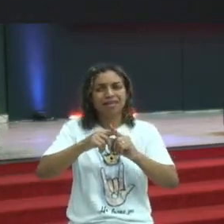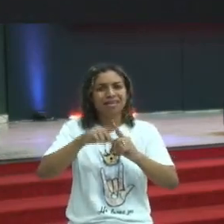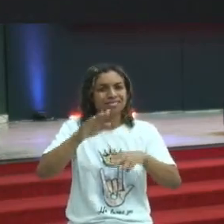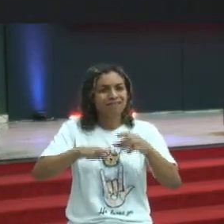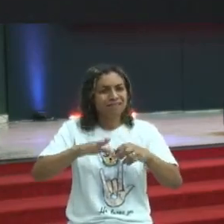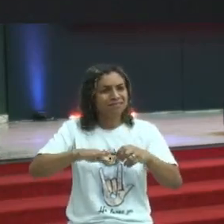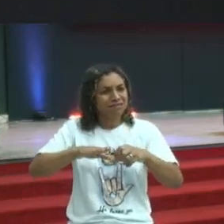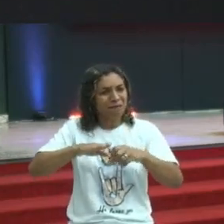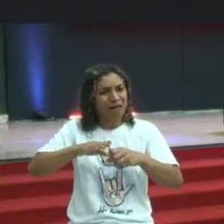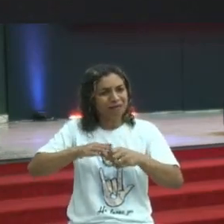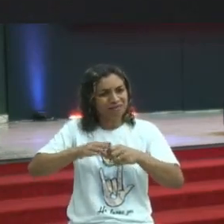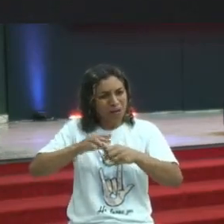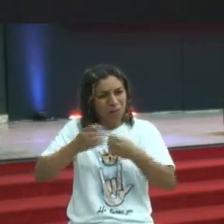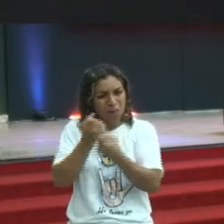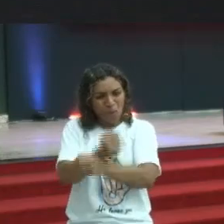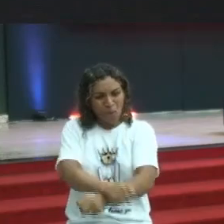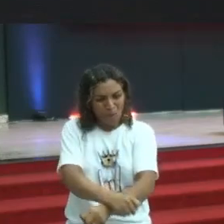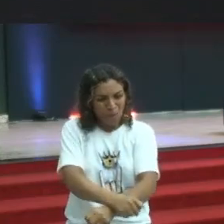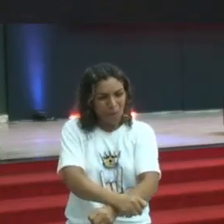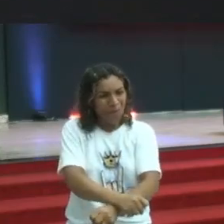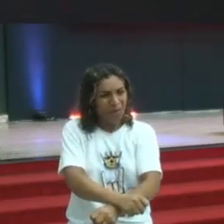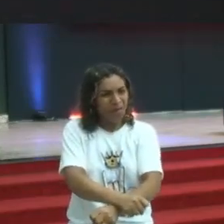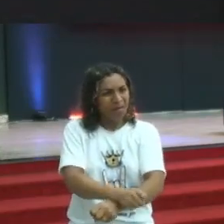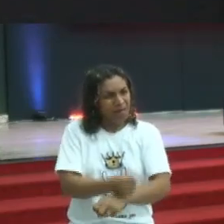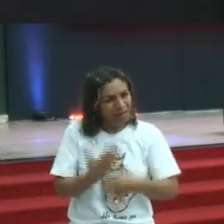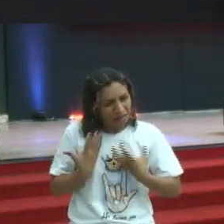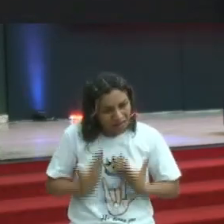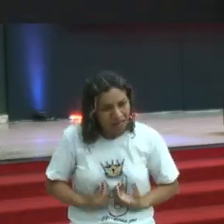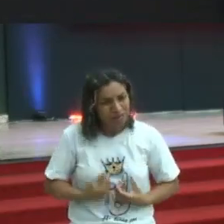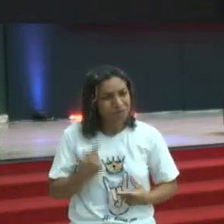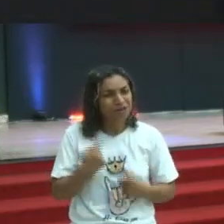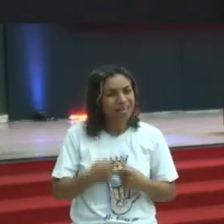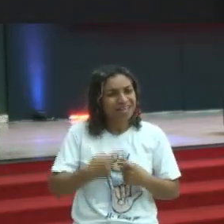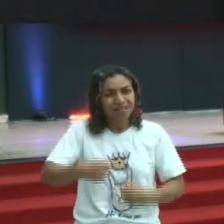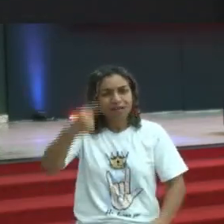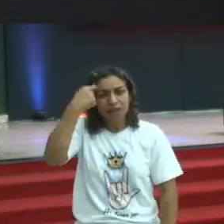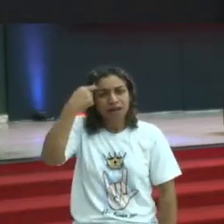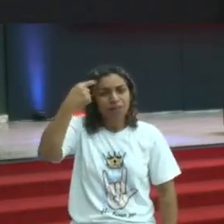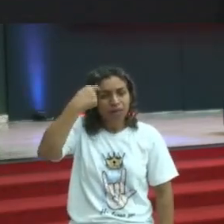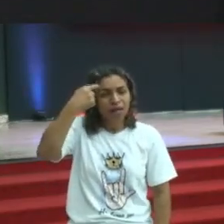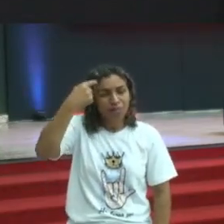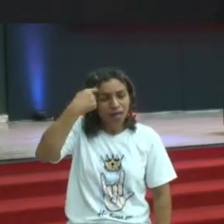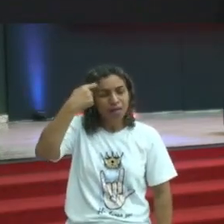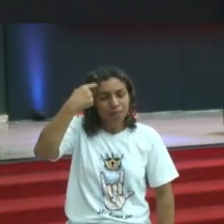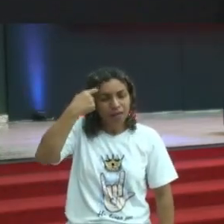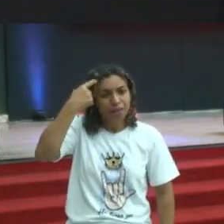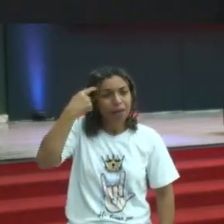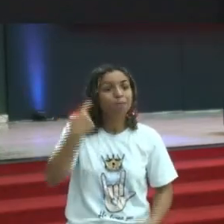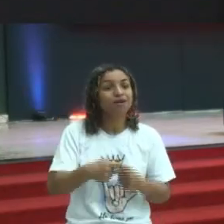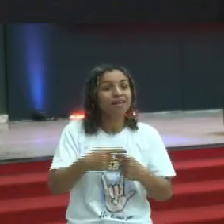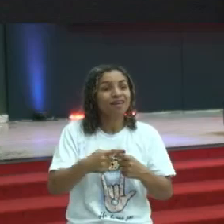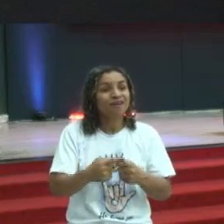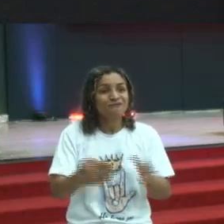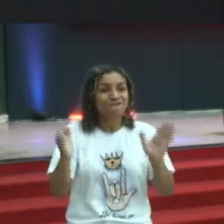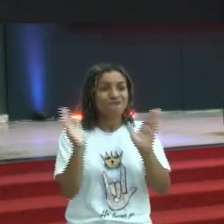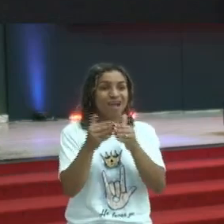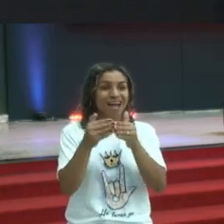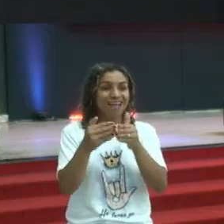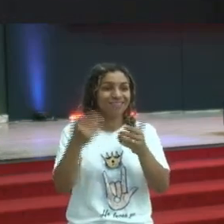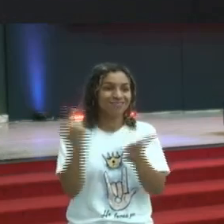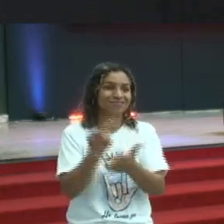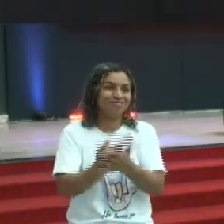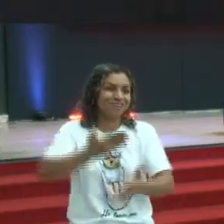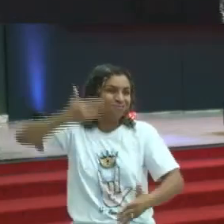pesados, cansados? É porque vivem martirizados por aquilo que fizeram no passado, por aquilo